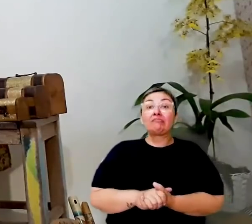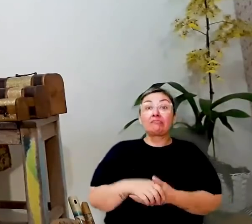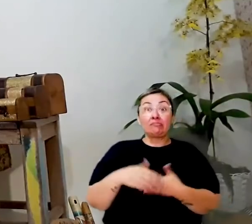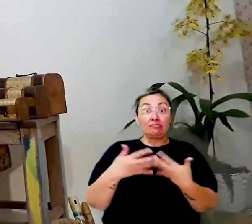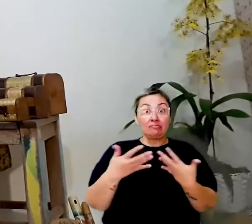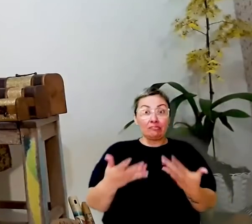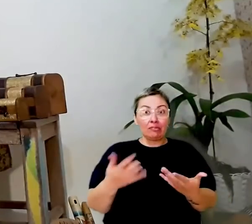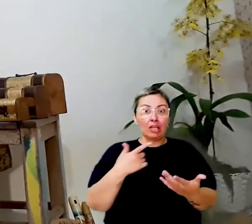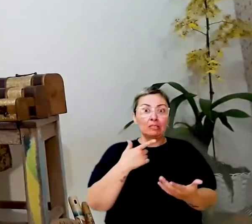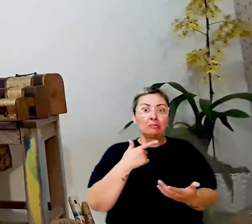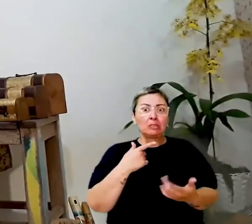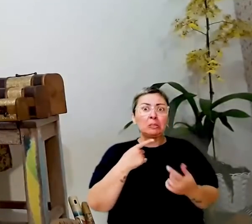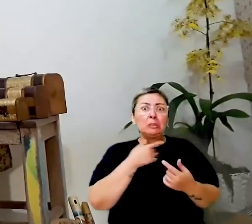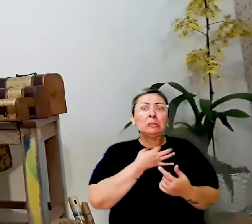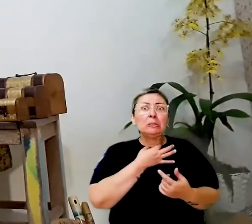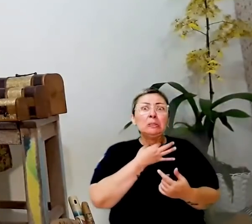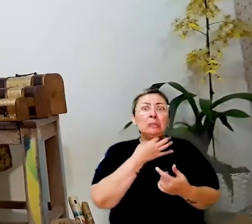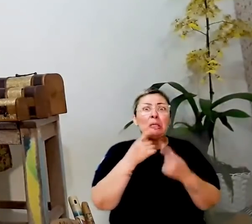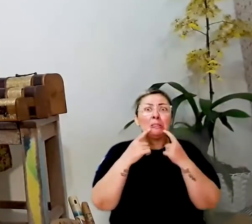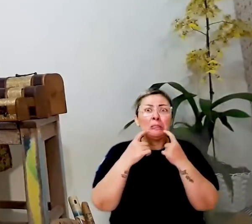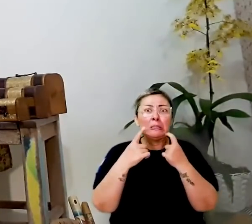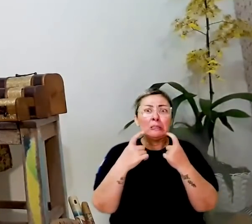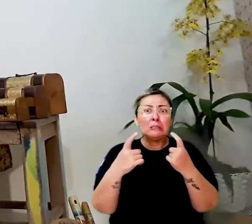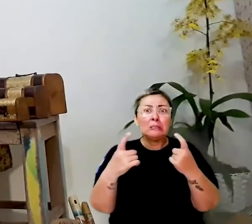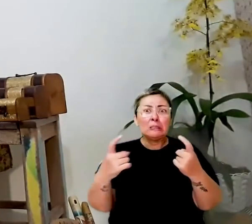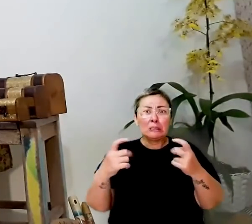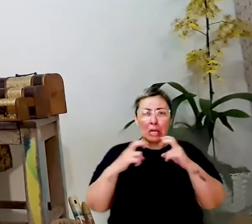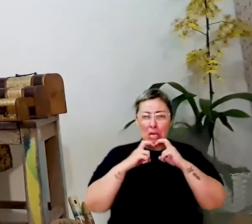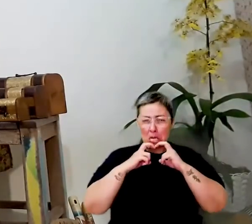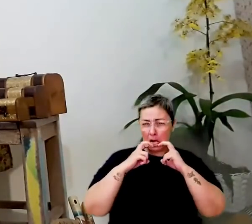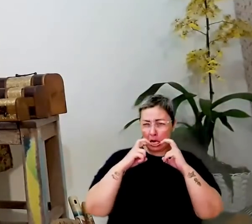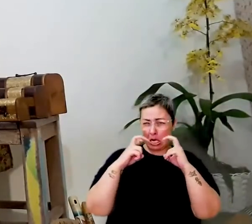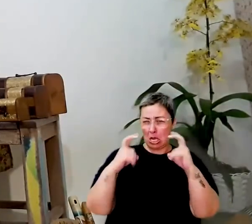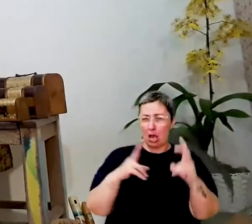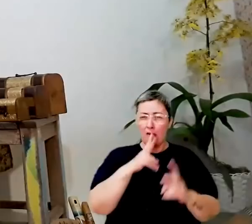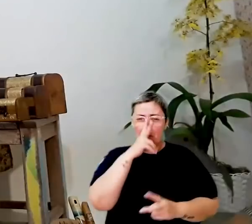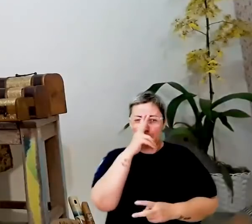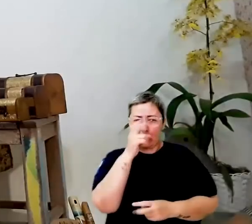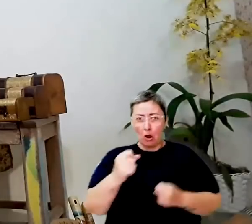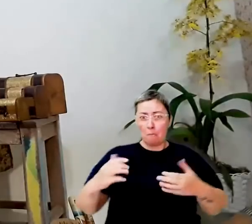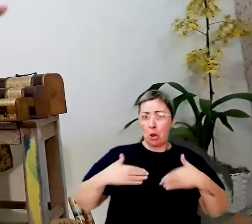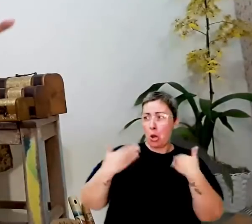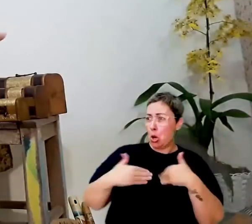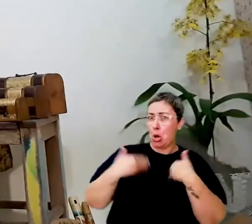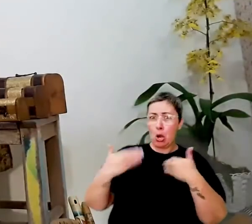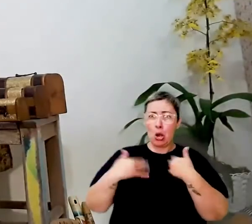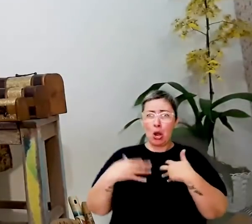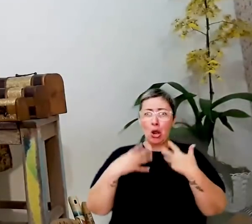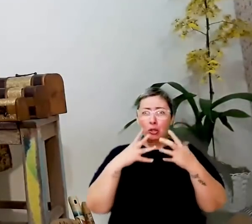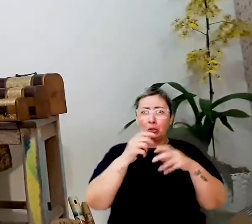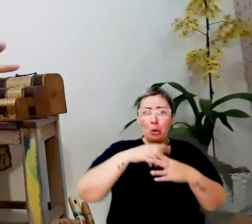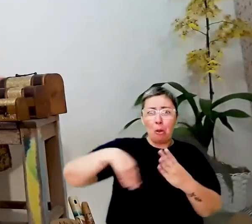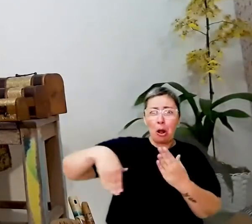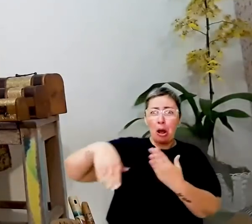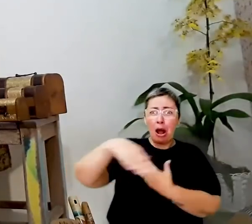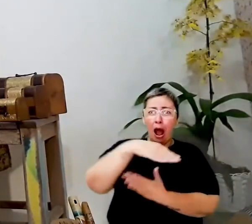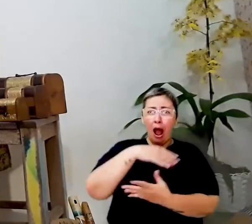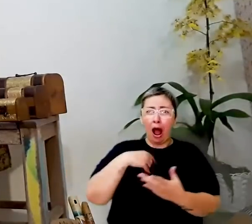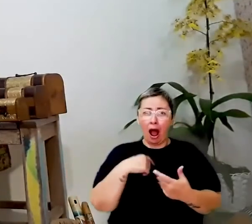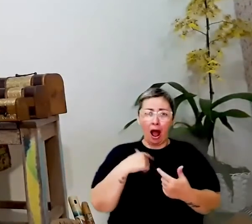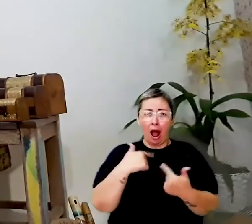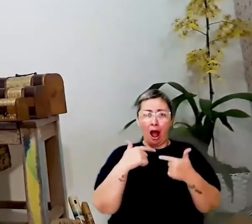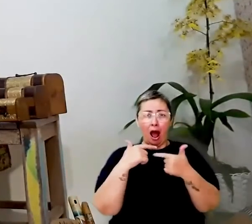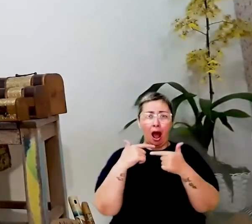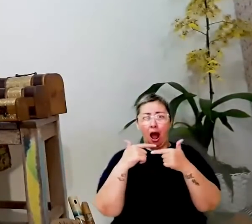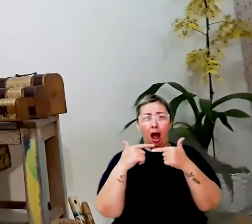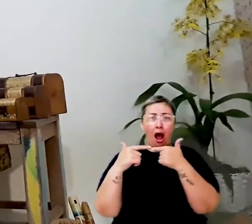Com uma voz estridente, muito alta, muito forte, assustava todos que estavam ao seu redor.